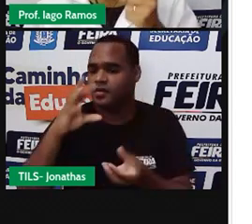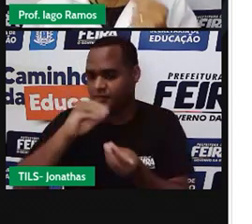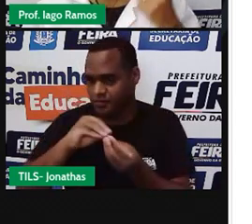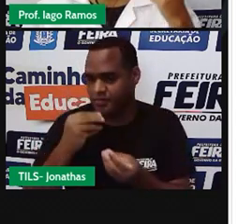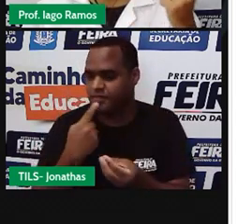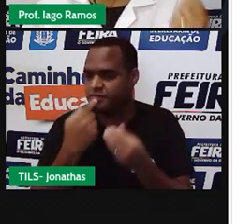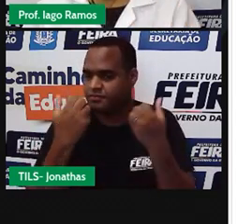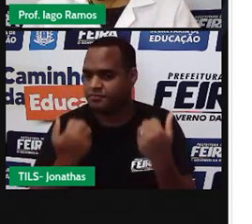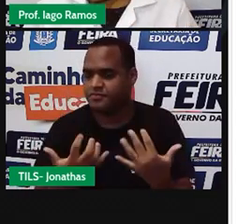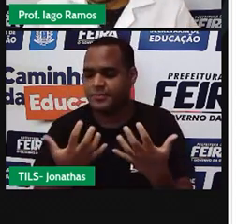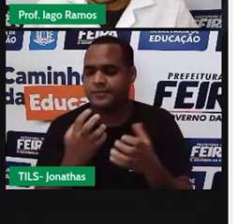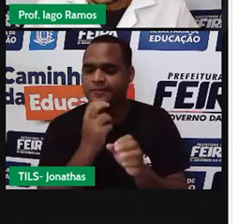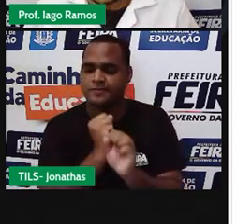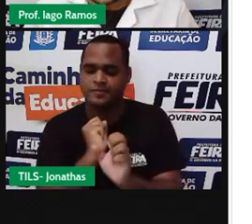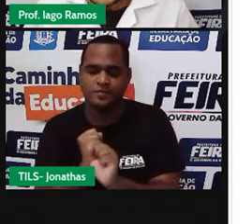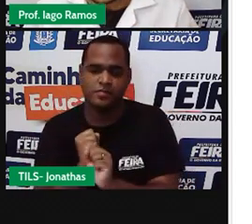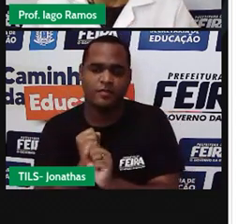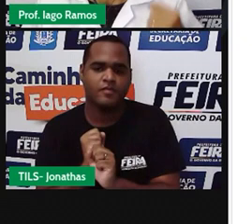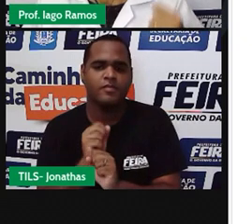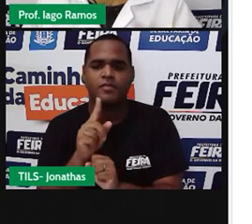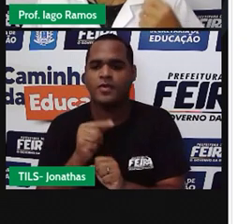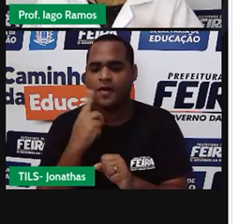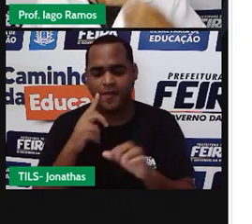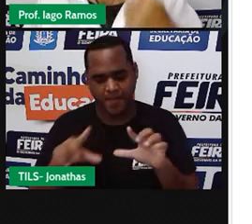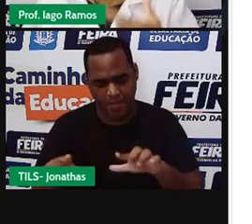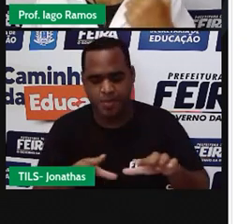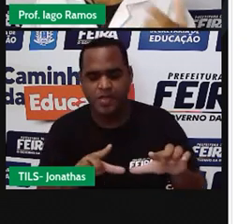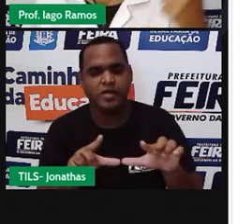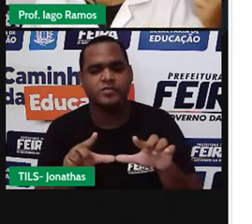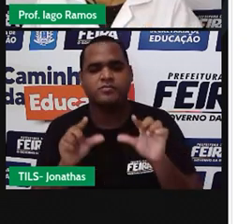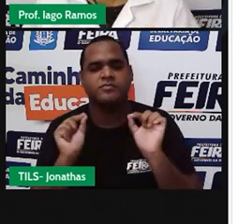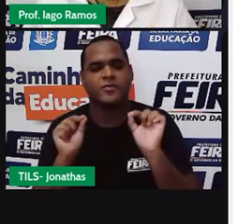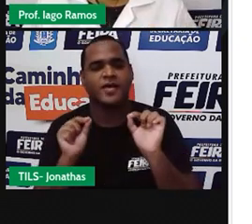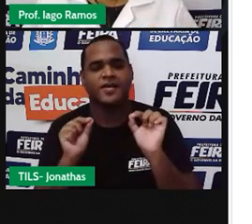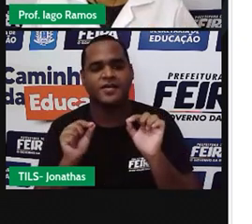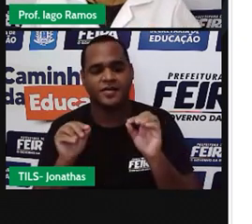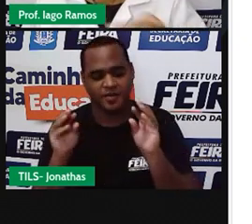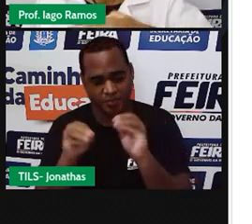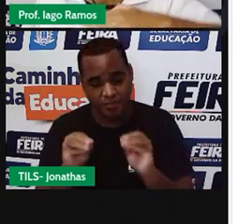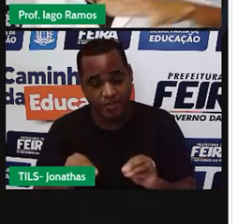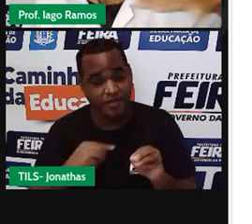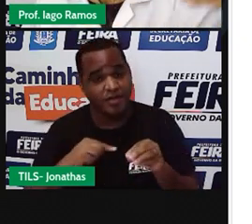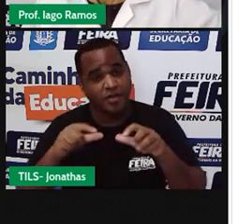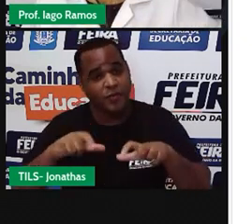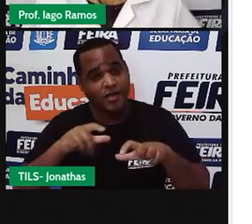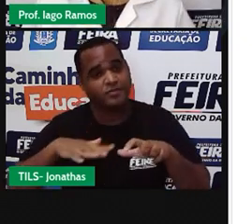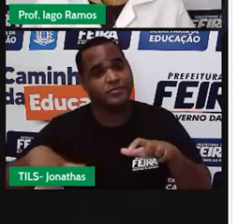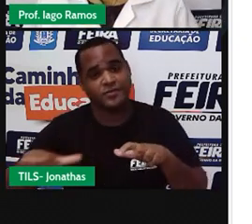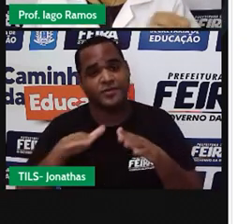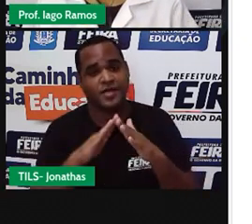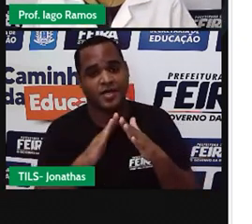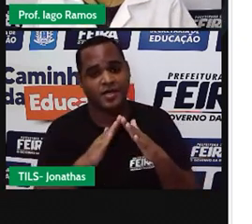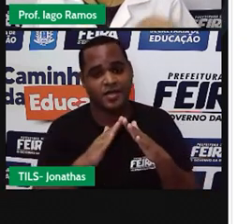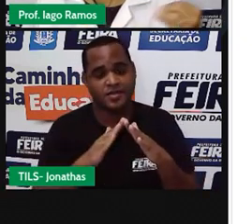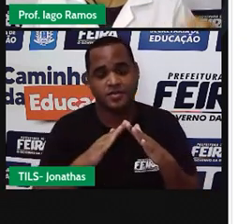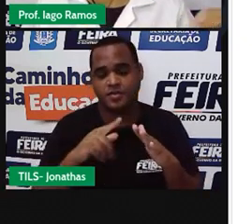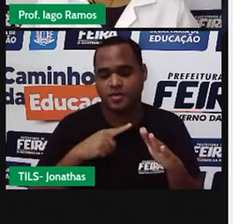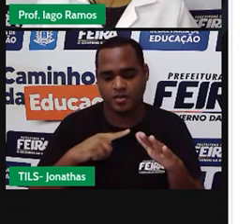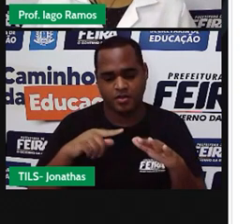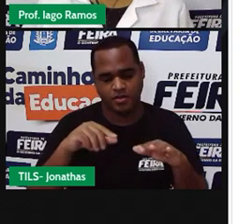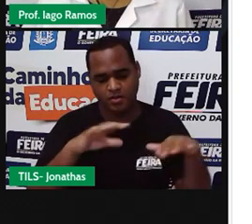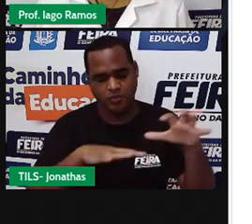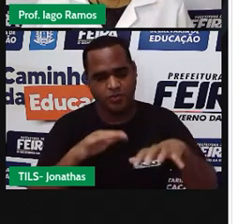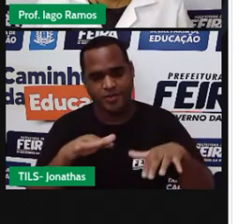de cerâmica de piso para colocar no chão da casa cobrir o chão da casa com